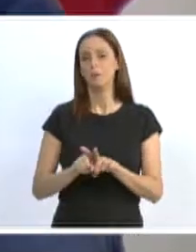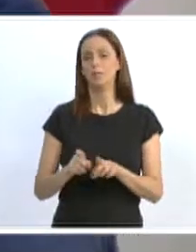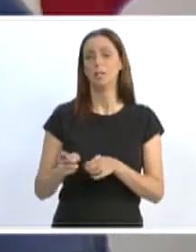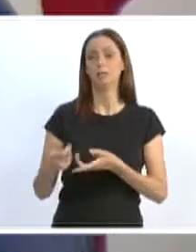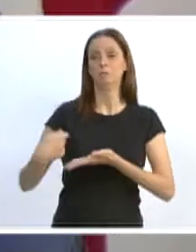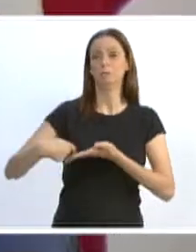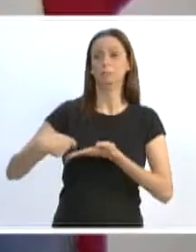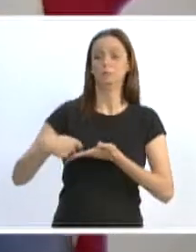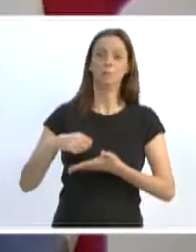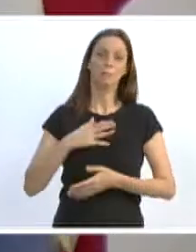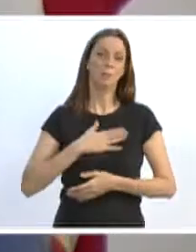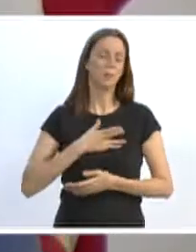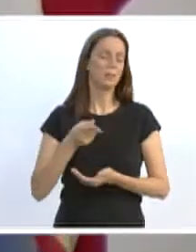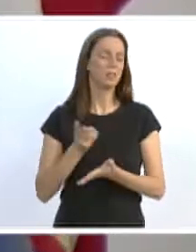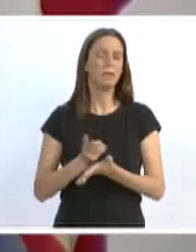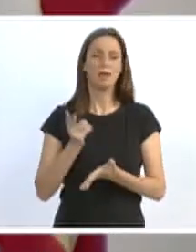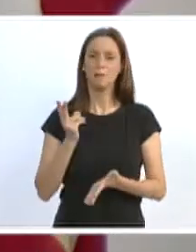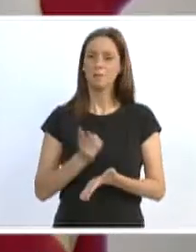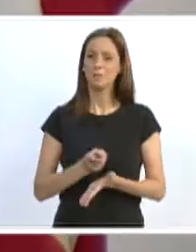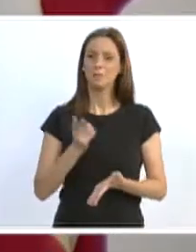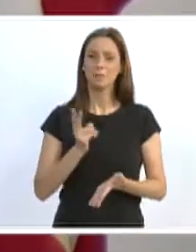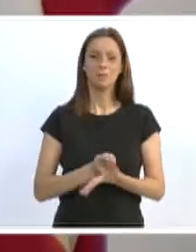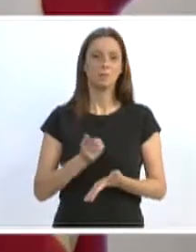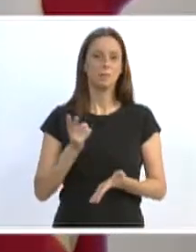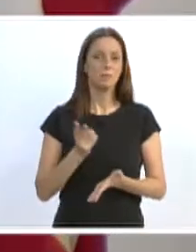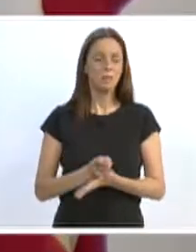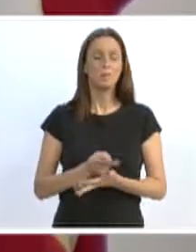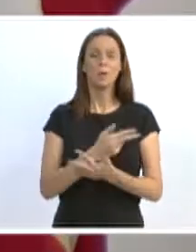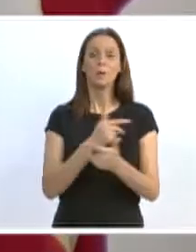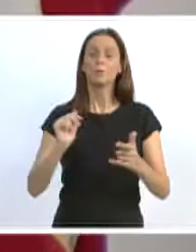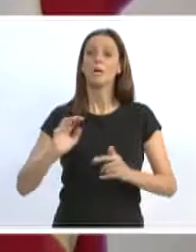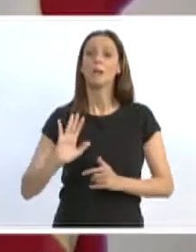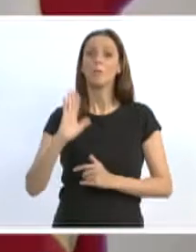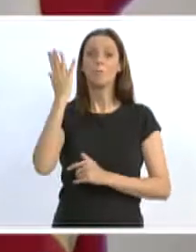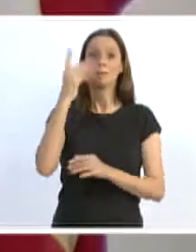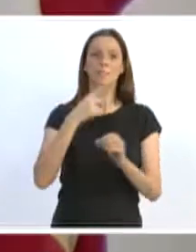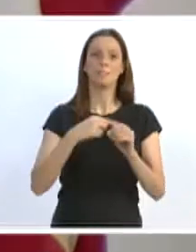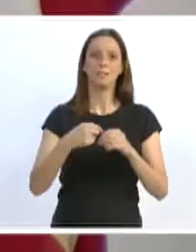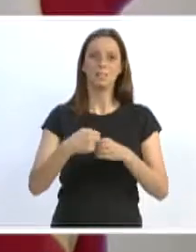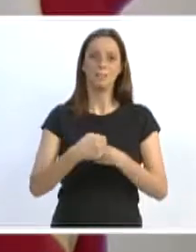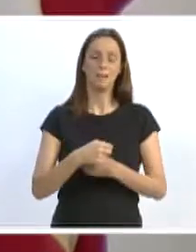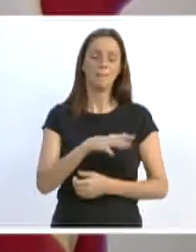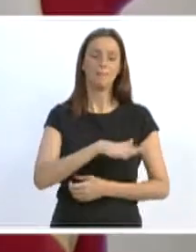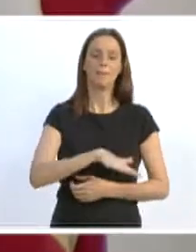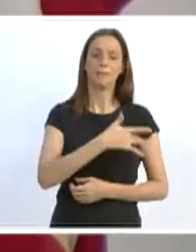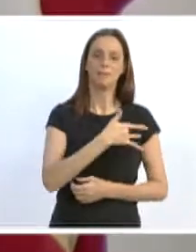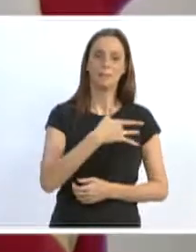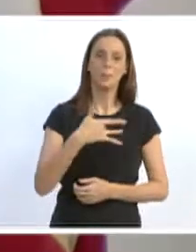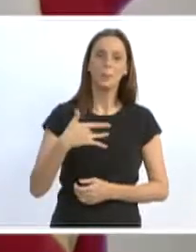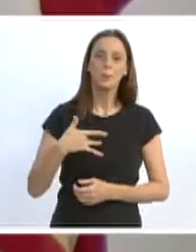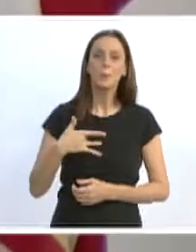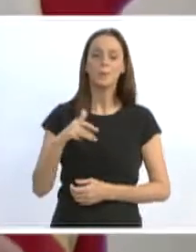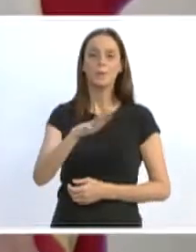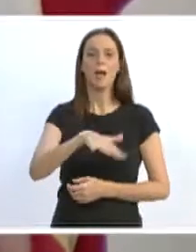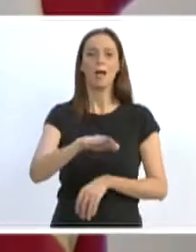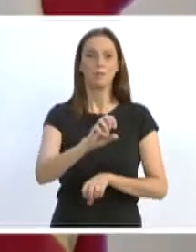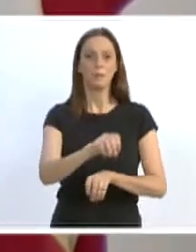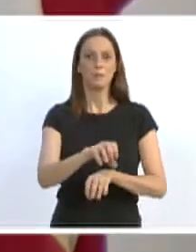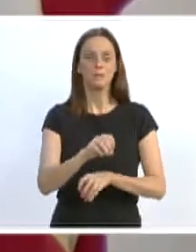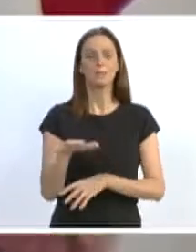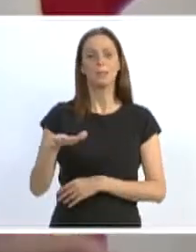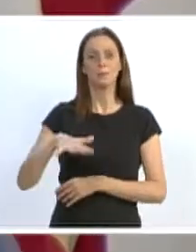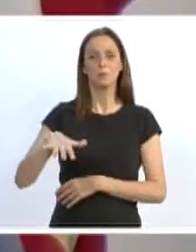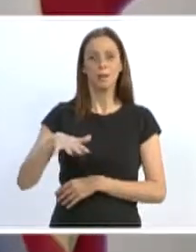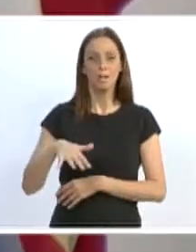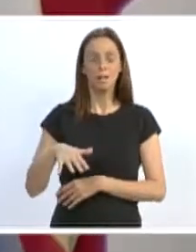sempre relacionada às demandas da nossa cidade que é na área da saúde e da educação o